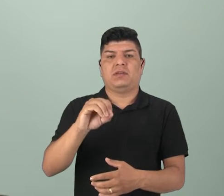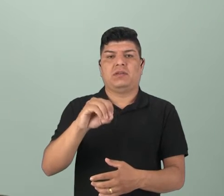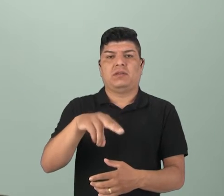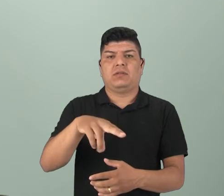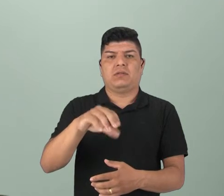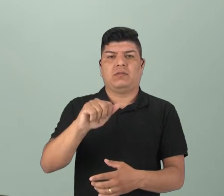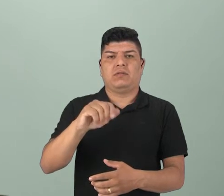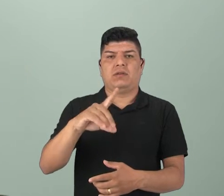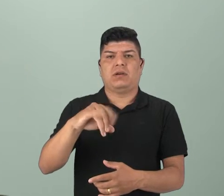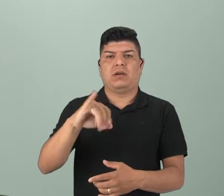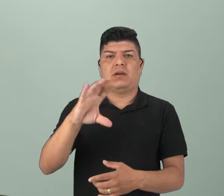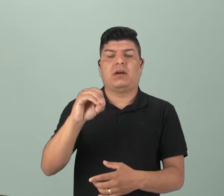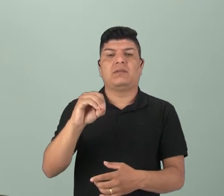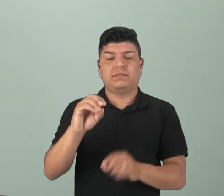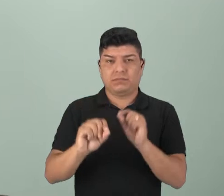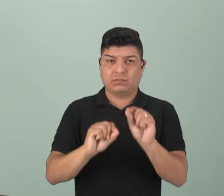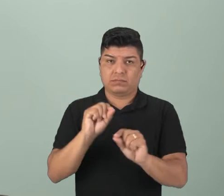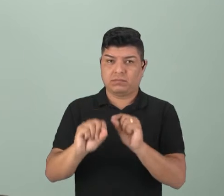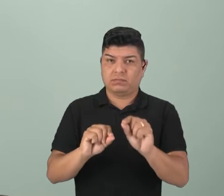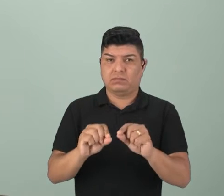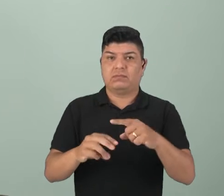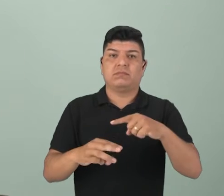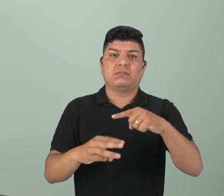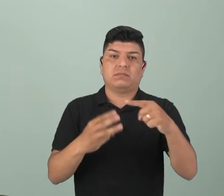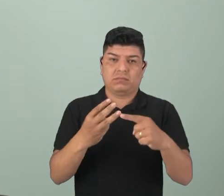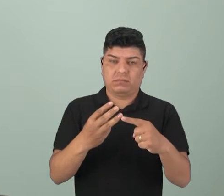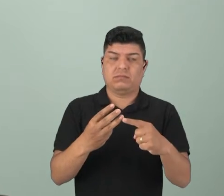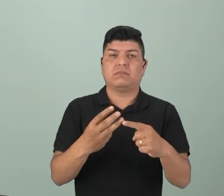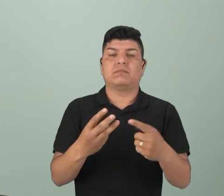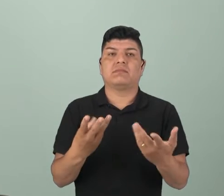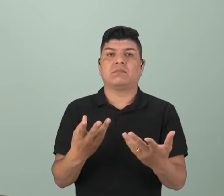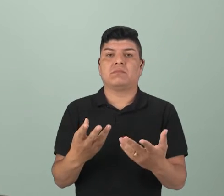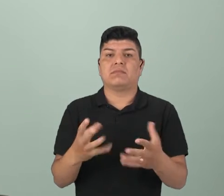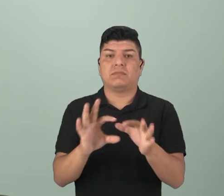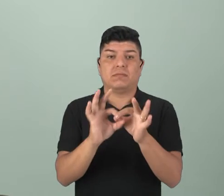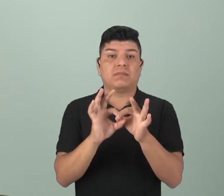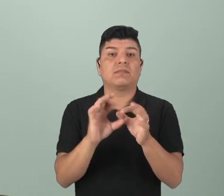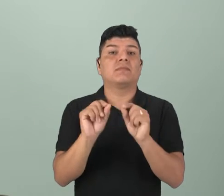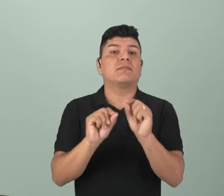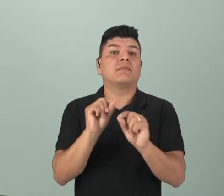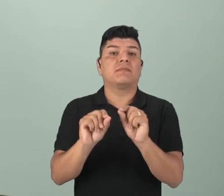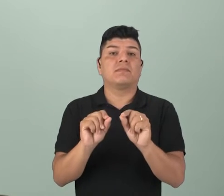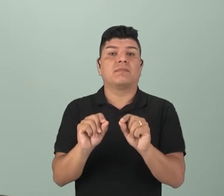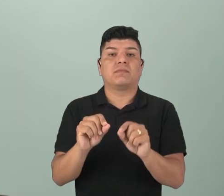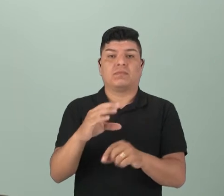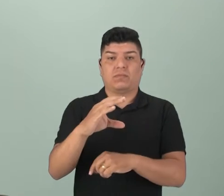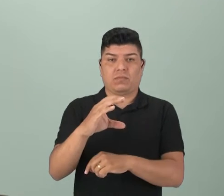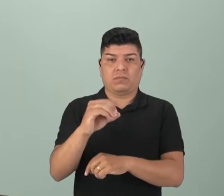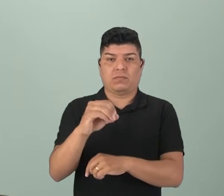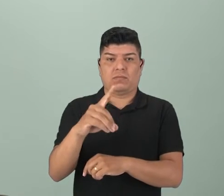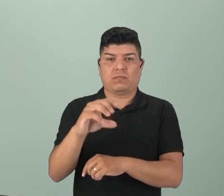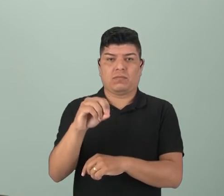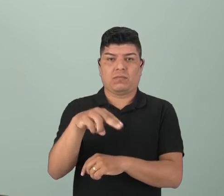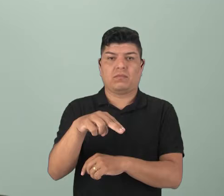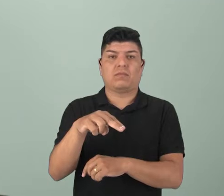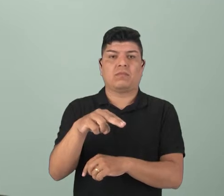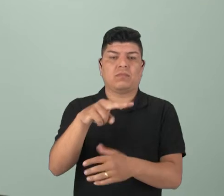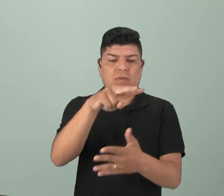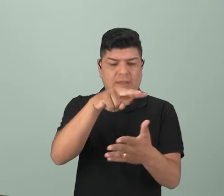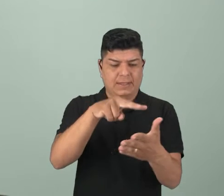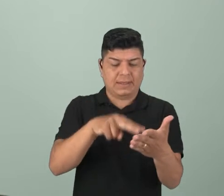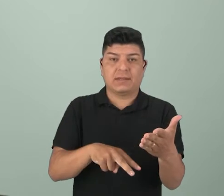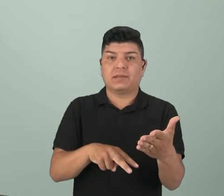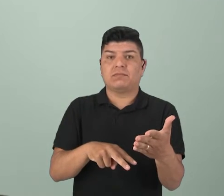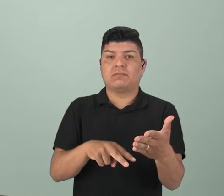já falei, que são a guanina, a timina, a citosina e a adenina. Essa trinca ela é chamada de códon. E a